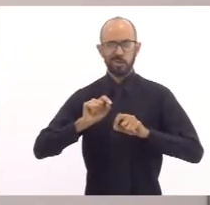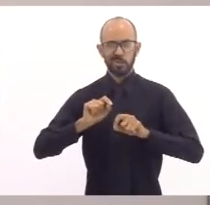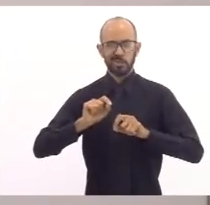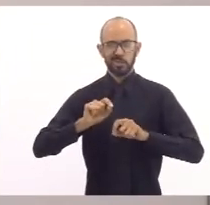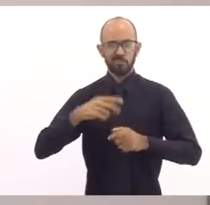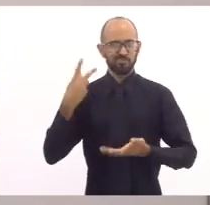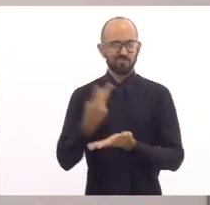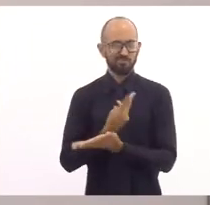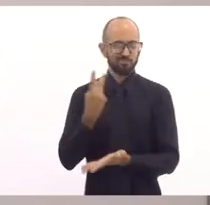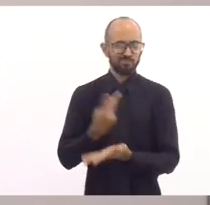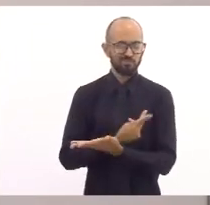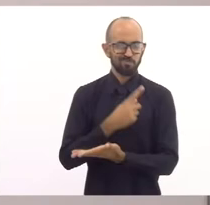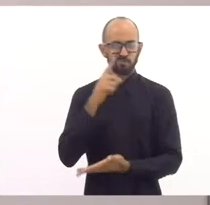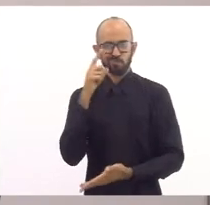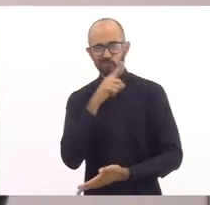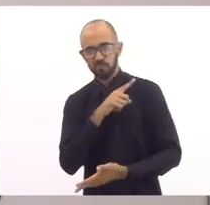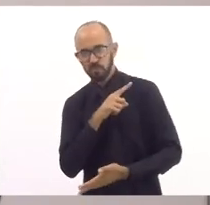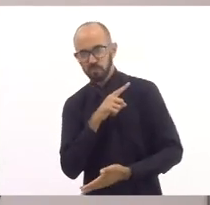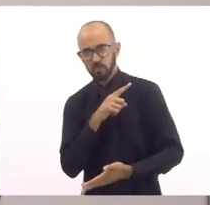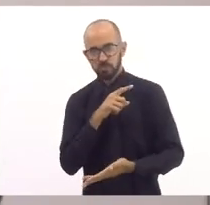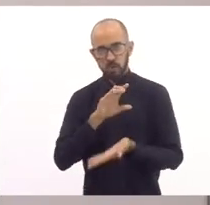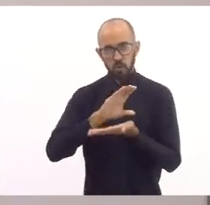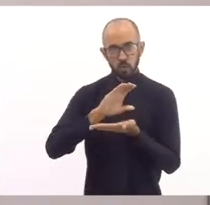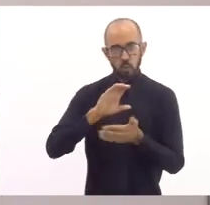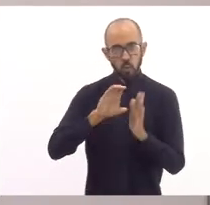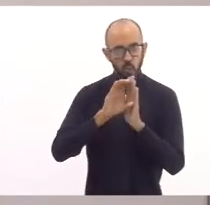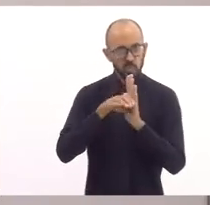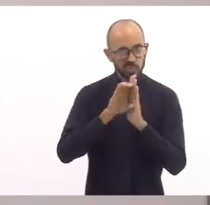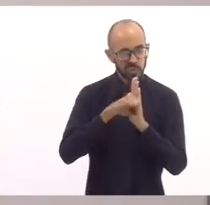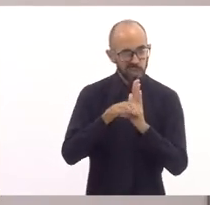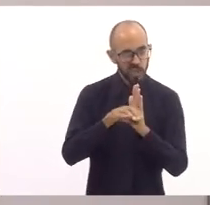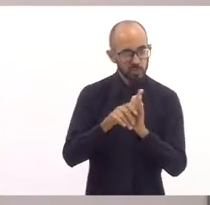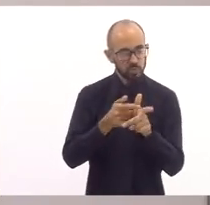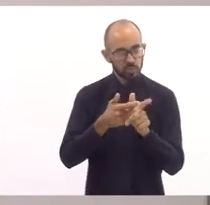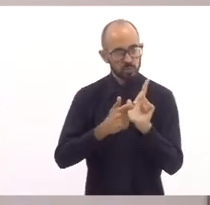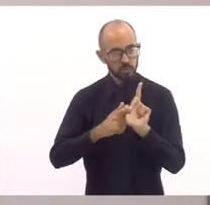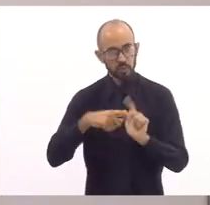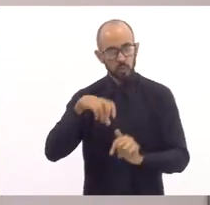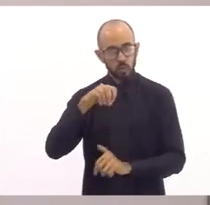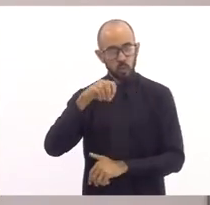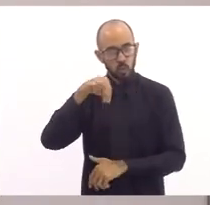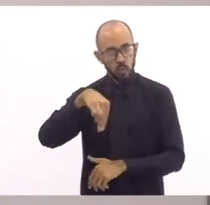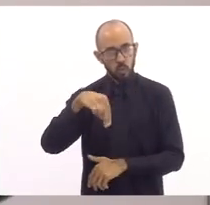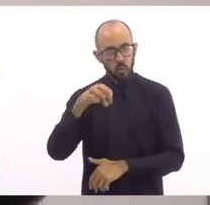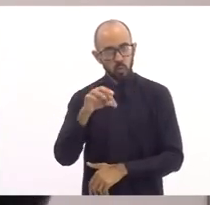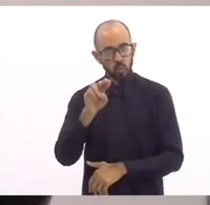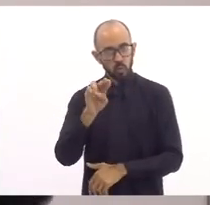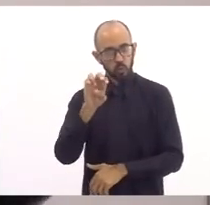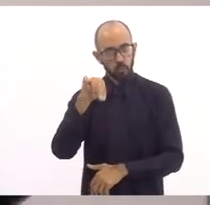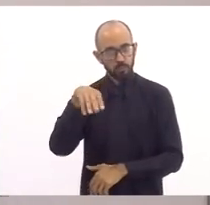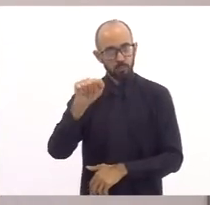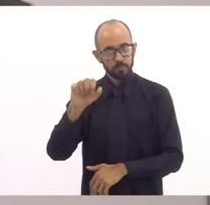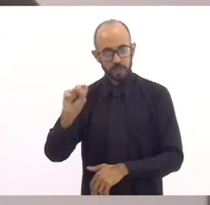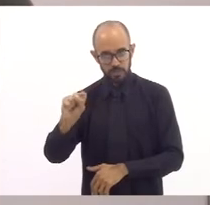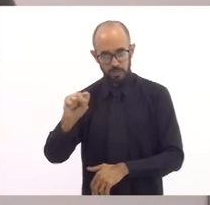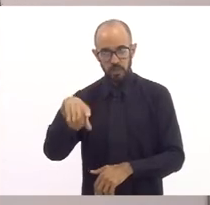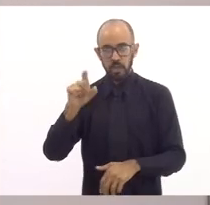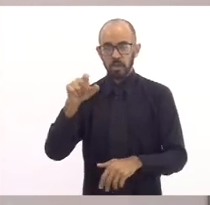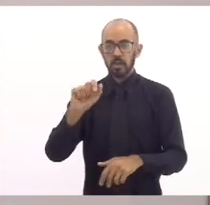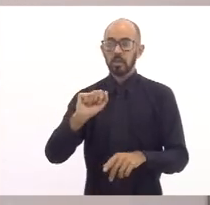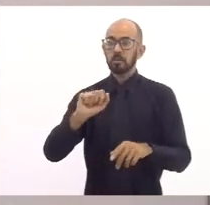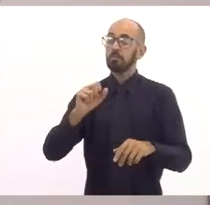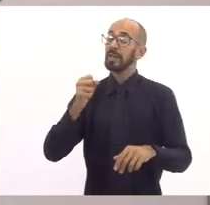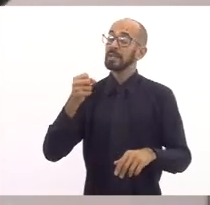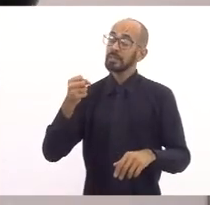incompletos, né, para a definição do conceito de devedor quanto mais, e para que não houvesse a questão